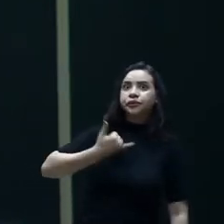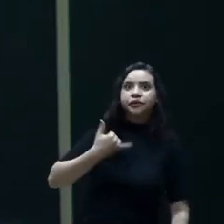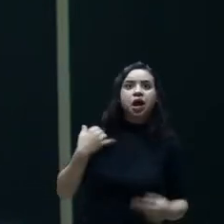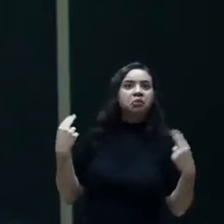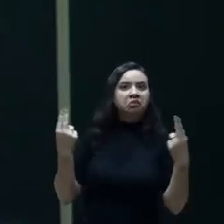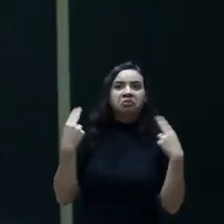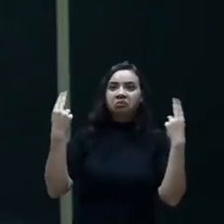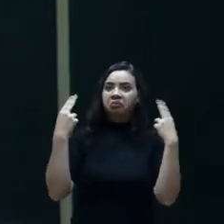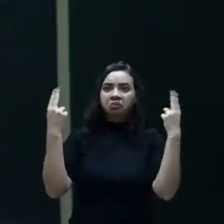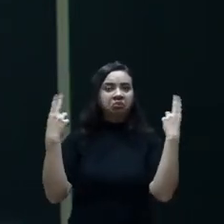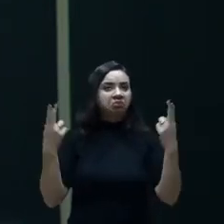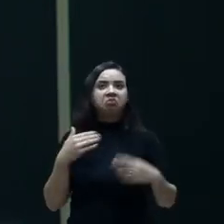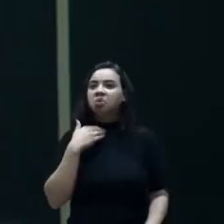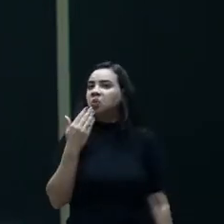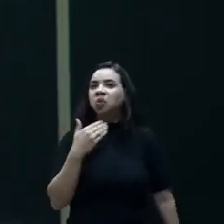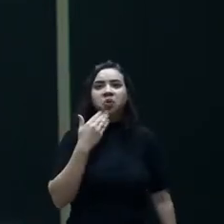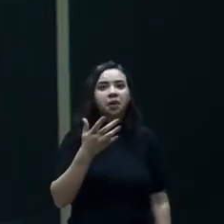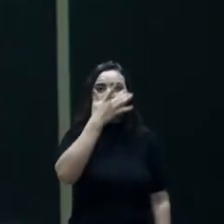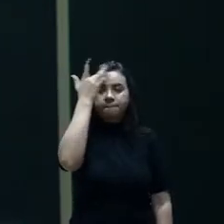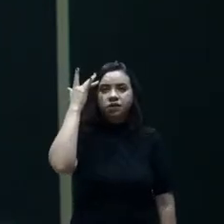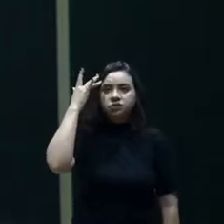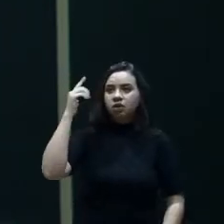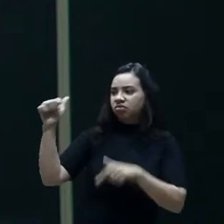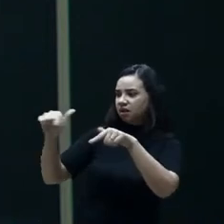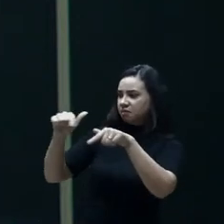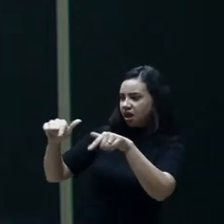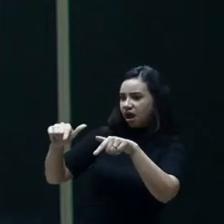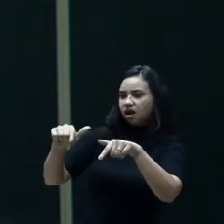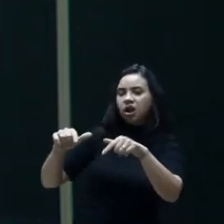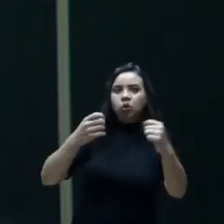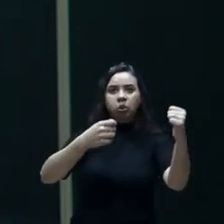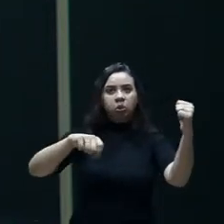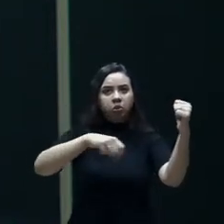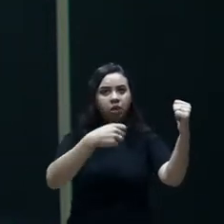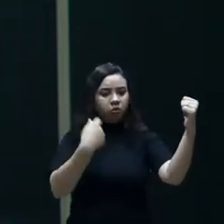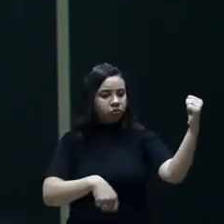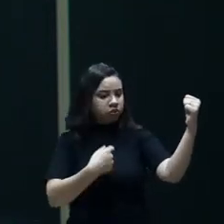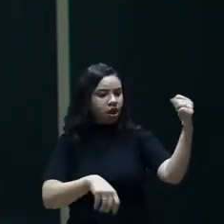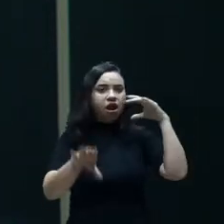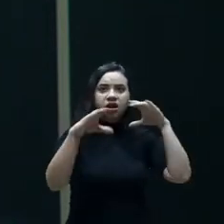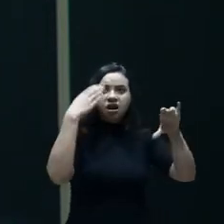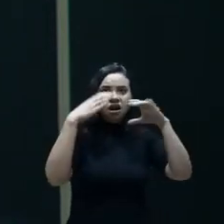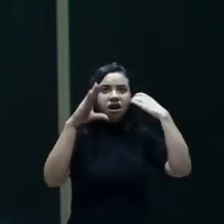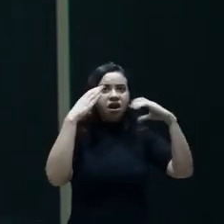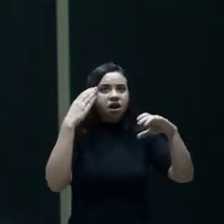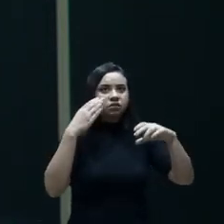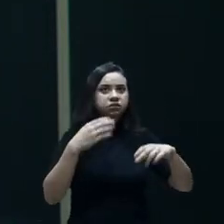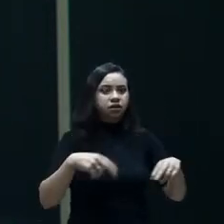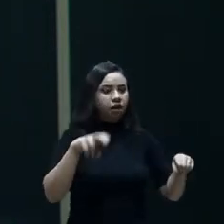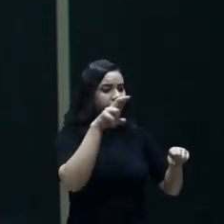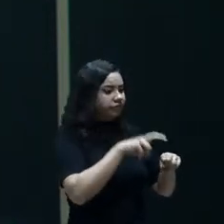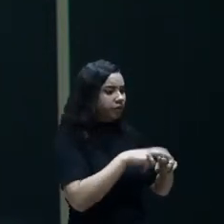Tem gente que trabalha, faz tudo, toca, canta. E depois que cantou, que se apresentou, que fez isso, não aguenta